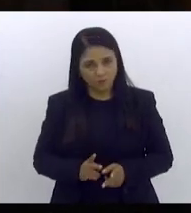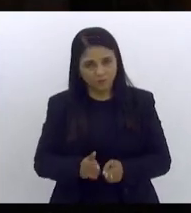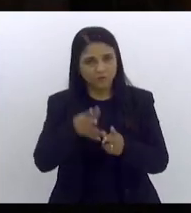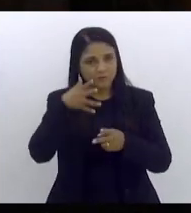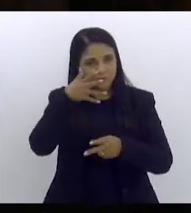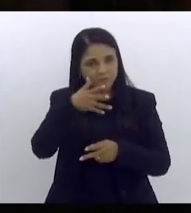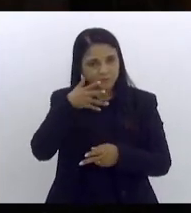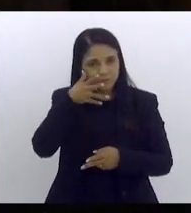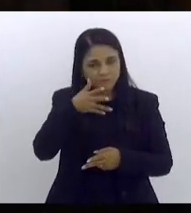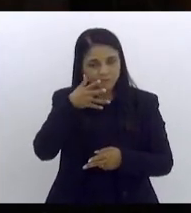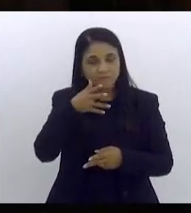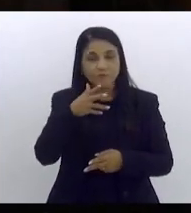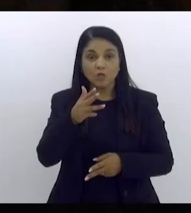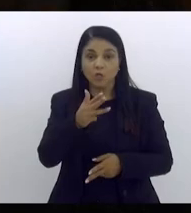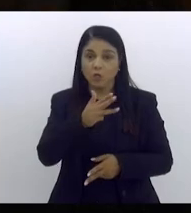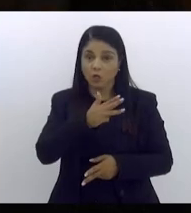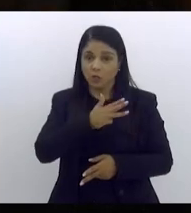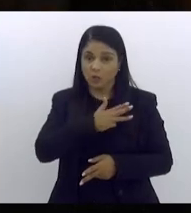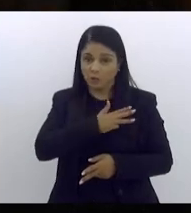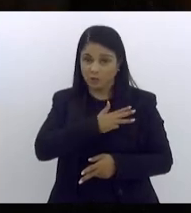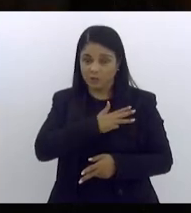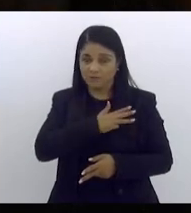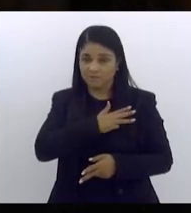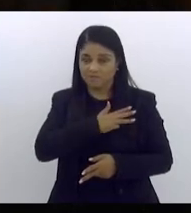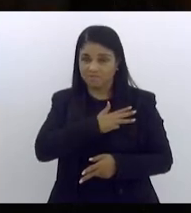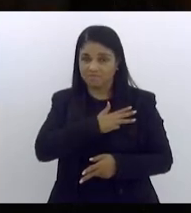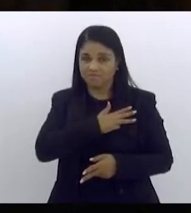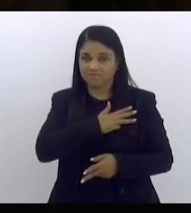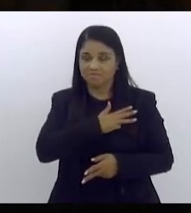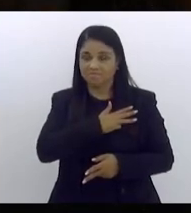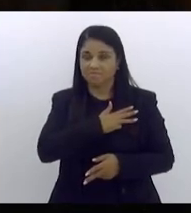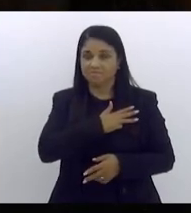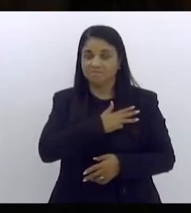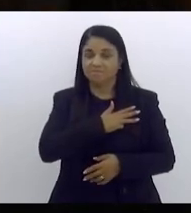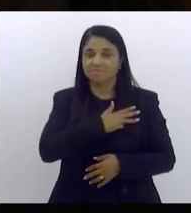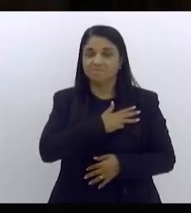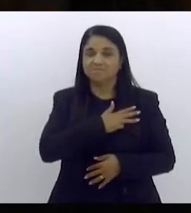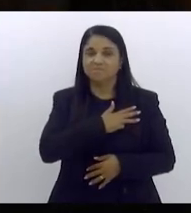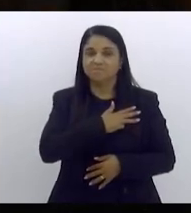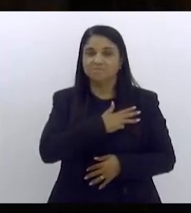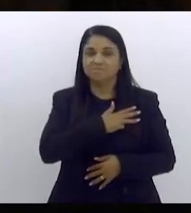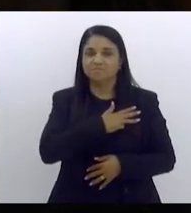continuamos. O Lula, pelo menos, deputado,